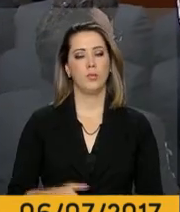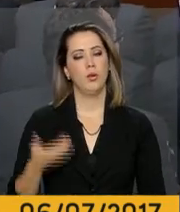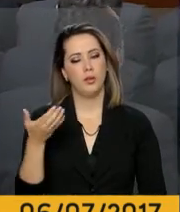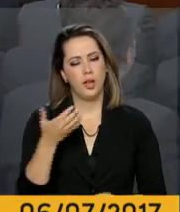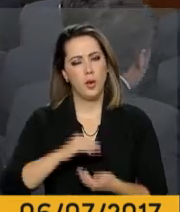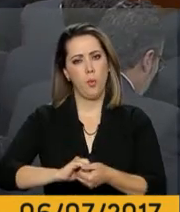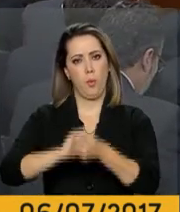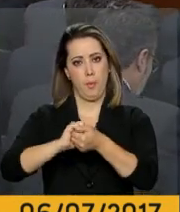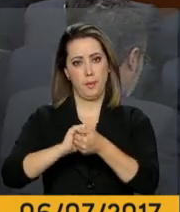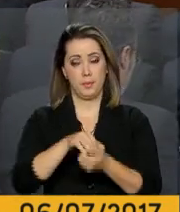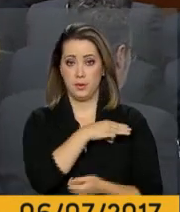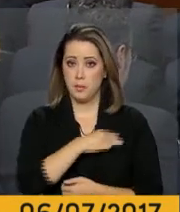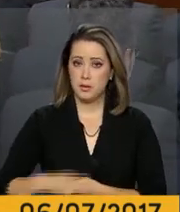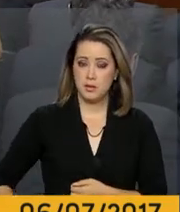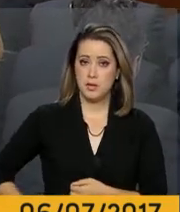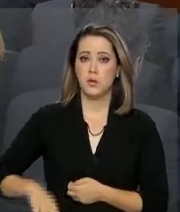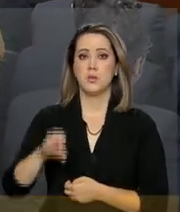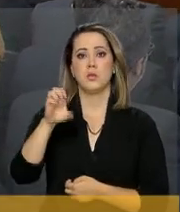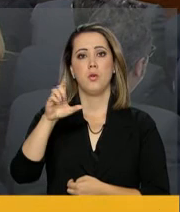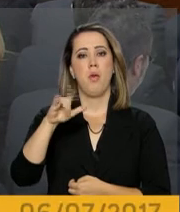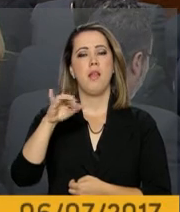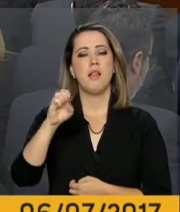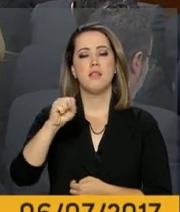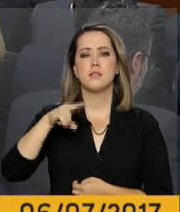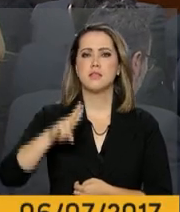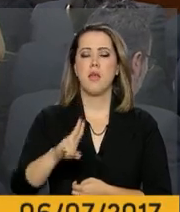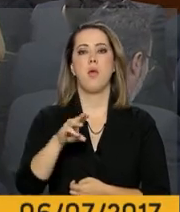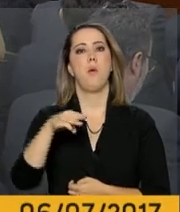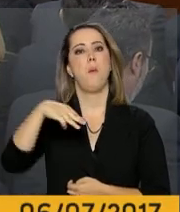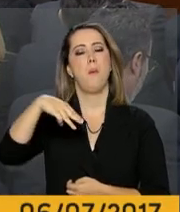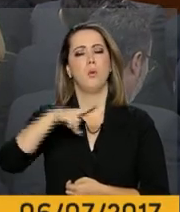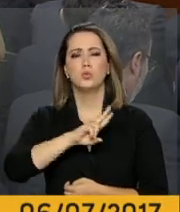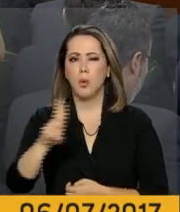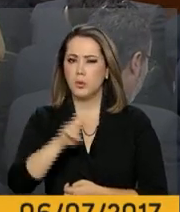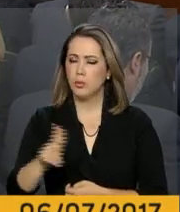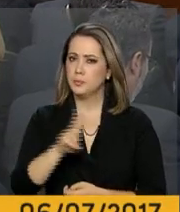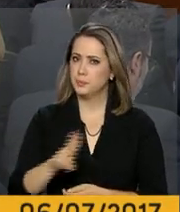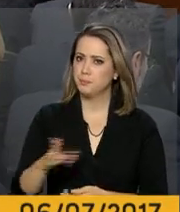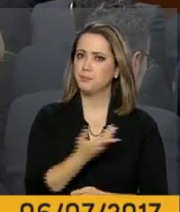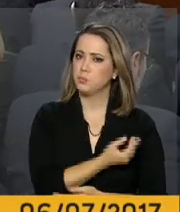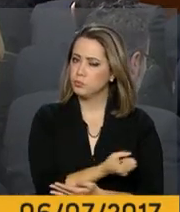os ministros em seu partilha tarde mendonça filho ronaldo nogueira